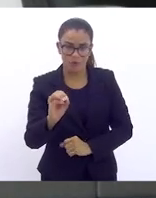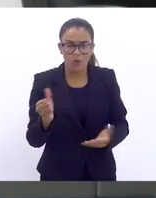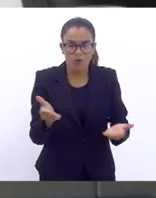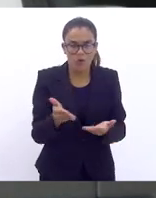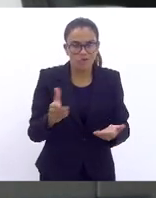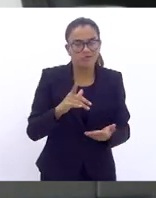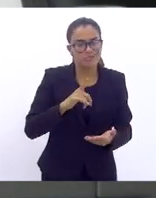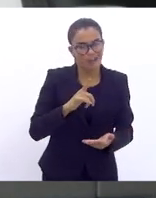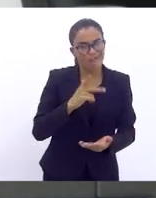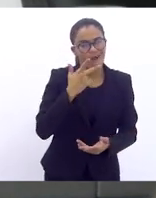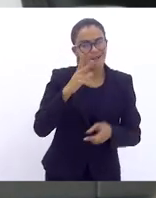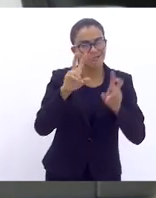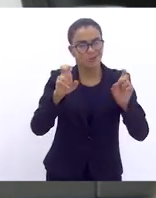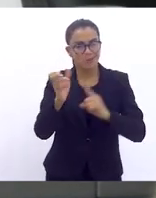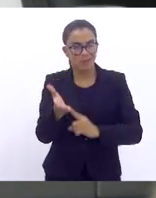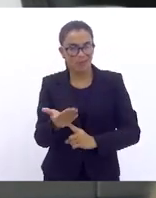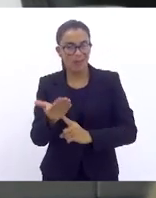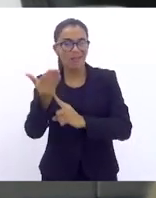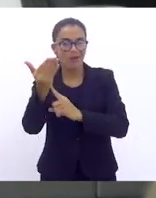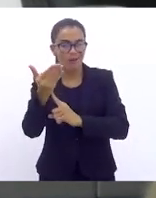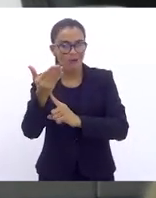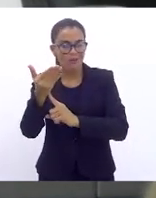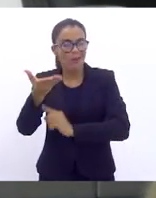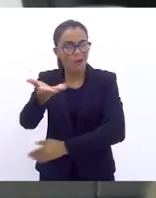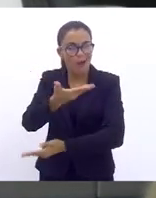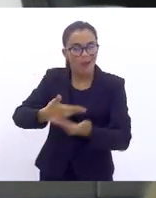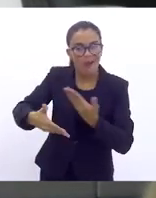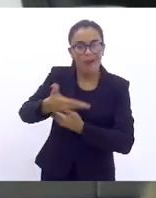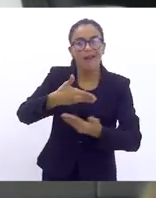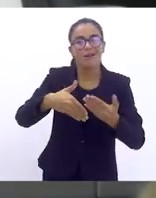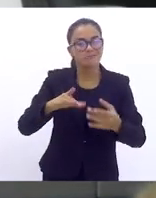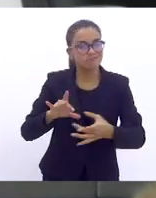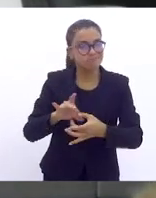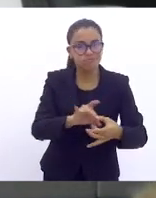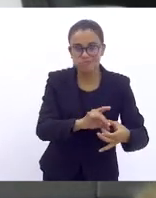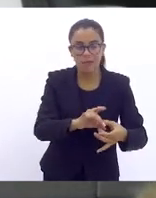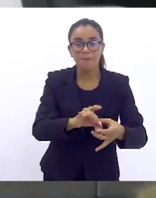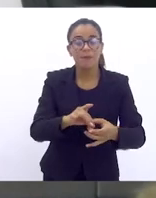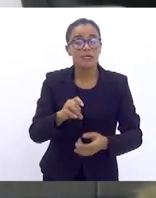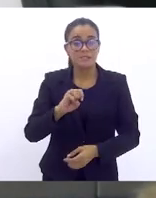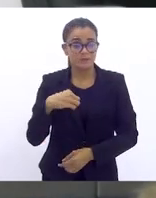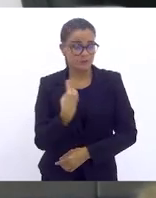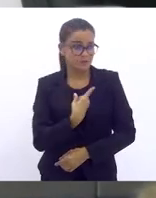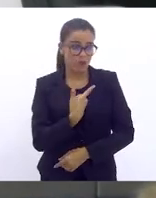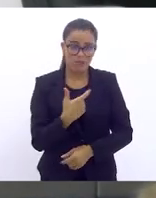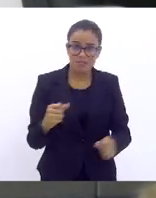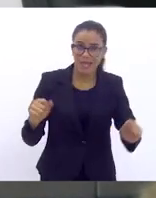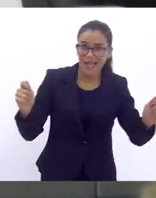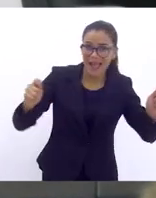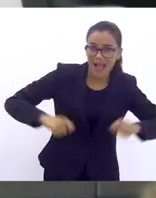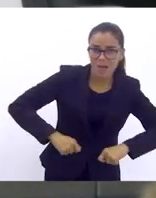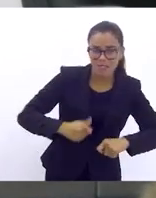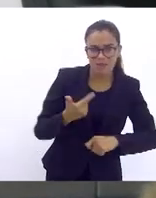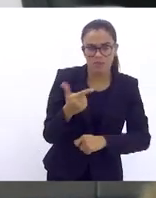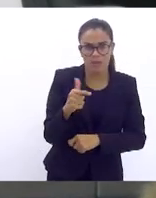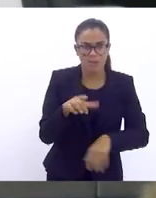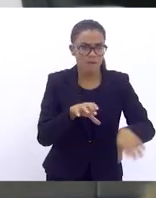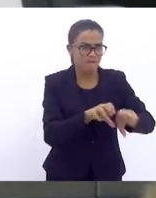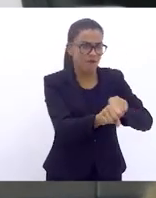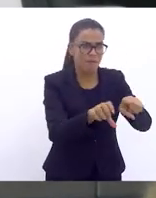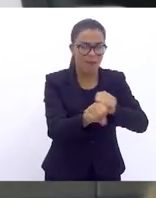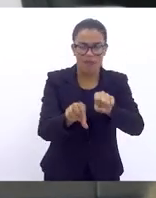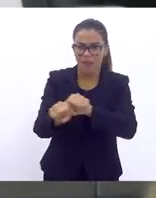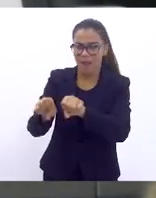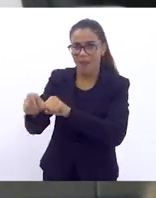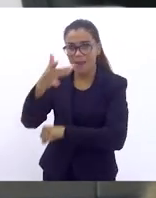se trata né ela tem uma relação direta porque se nós não temos a capacidade de qualificar as pessoas para